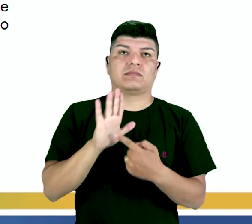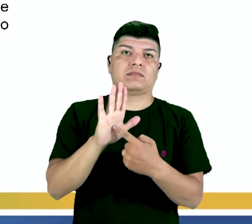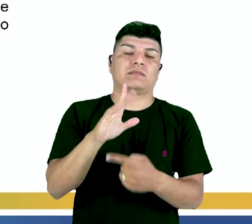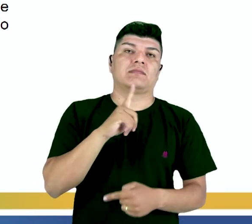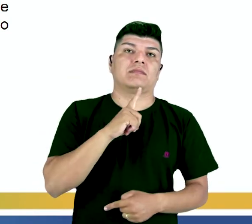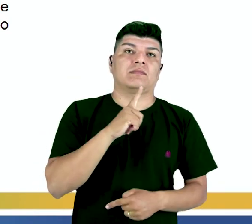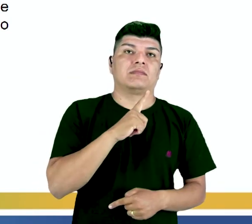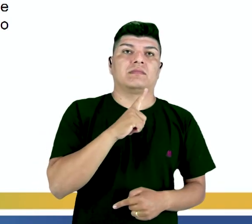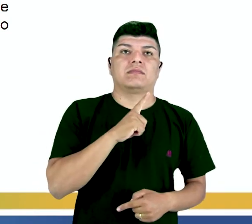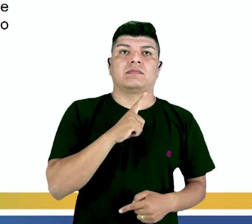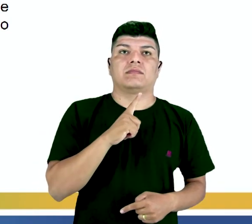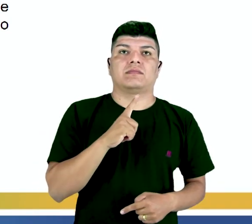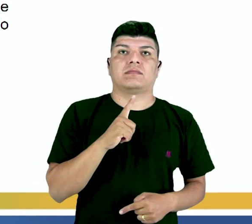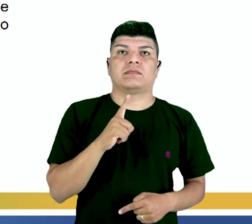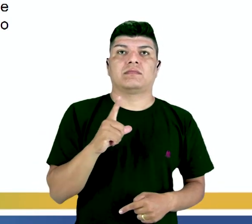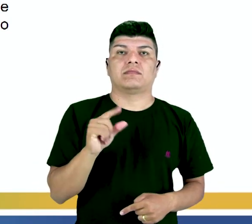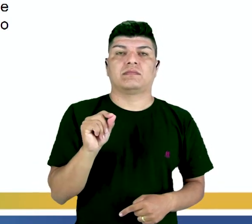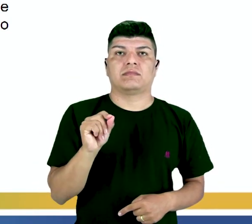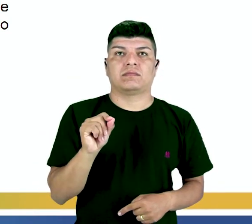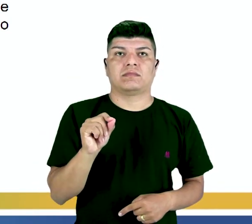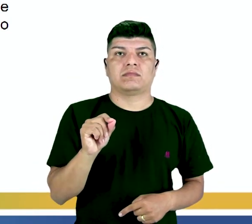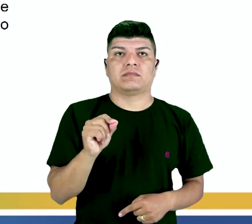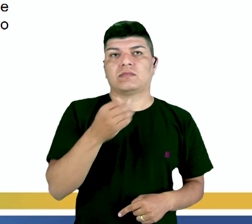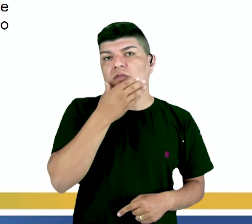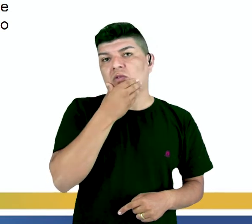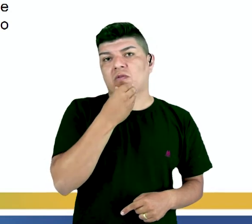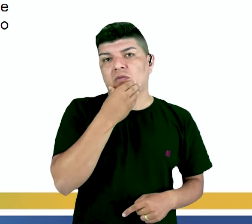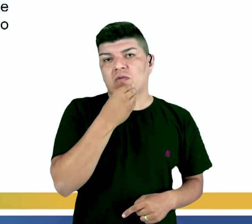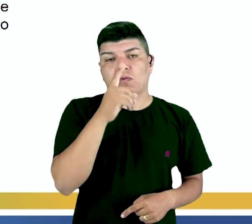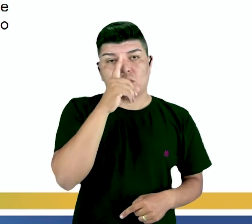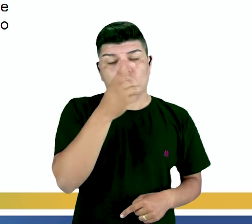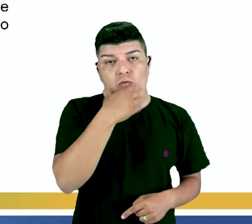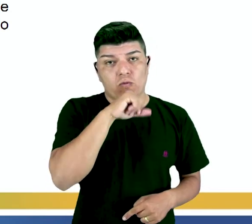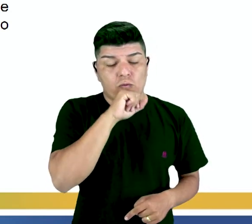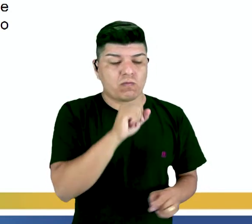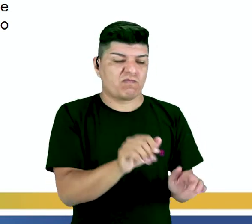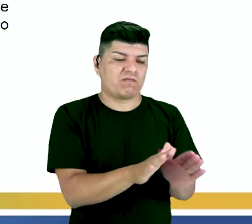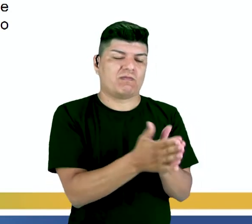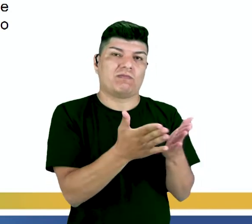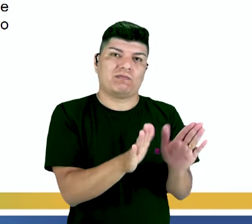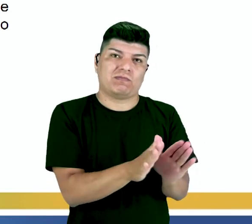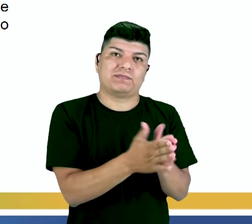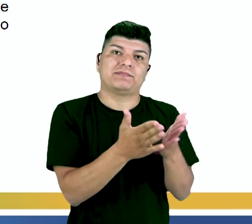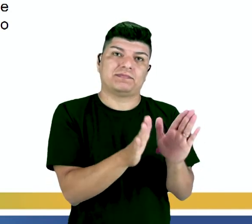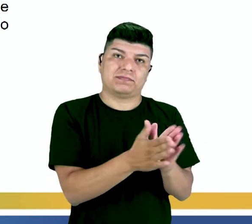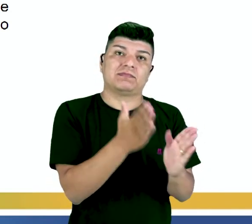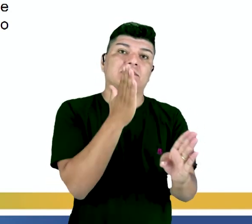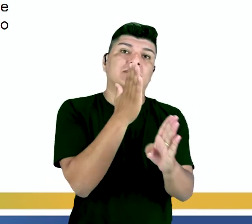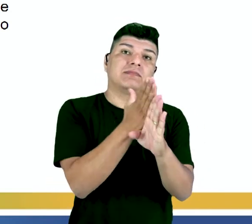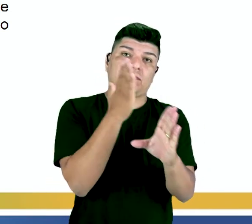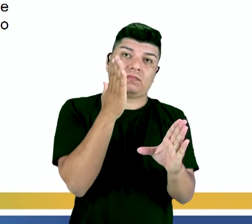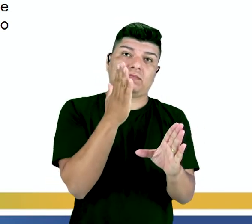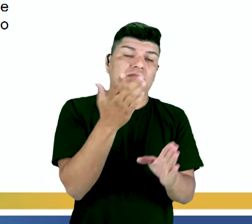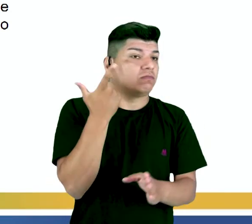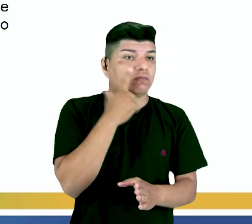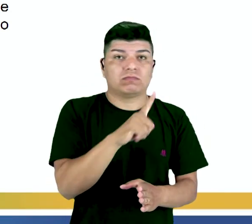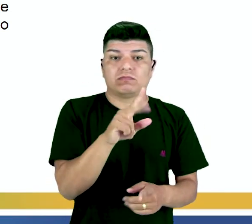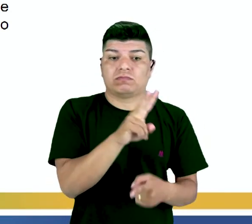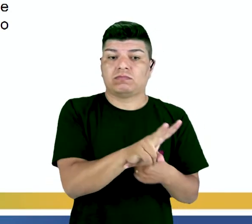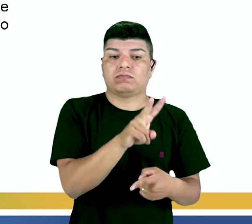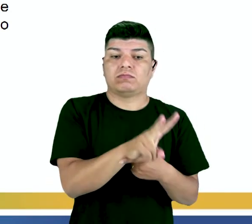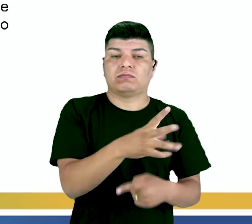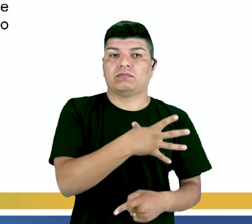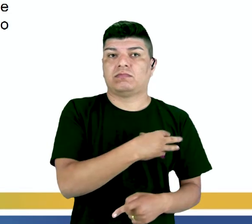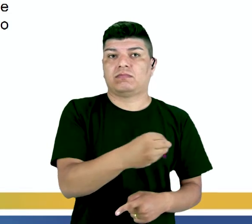a questão de o leandor era muito pobre, seria a causa, né? Ele não conseguia sustentar os seus filhos.